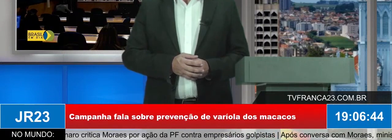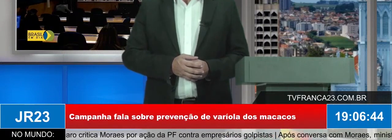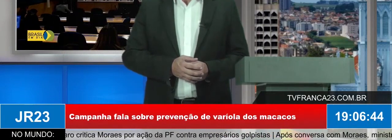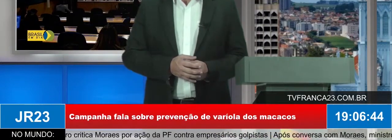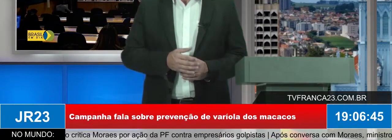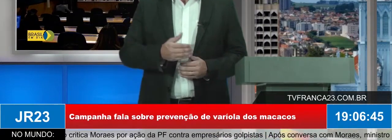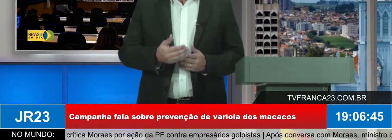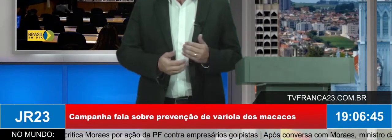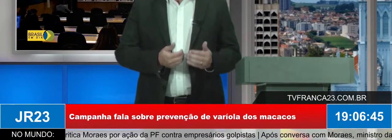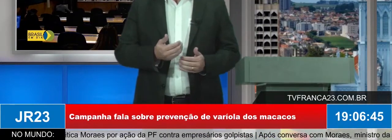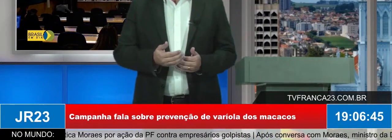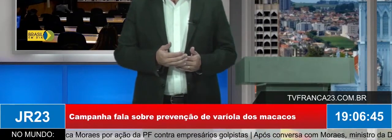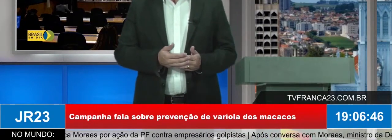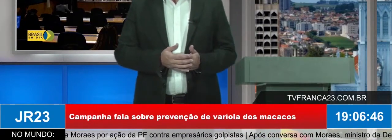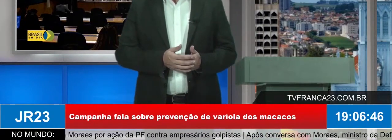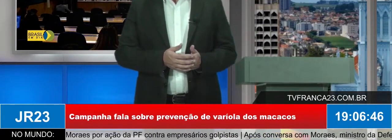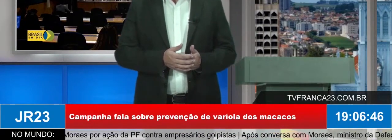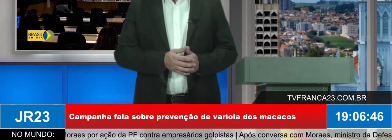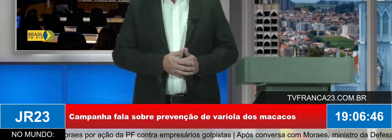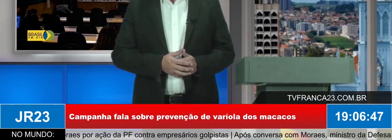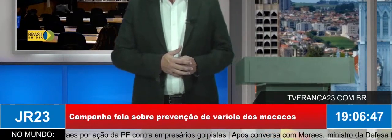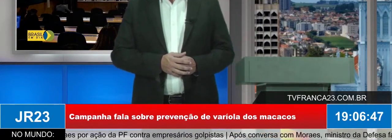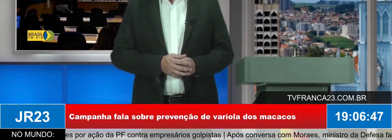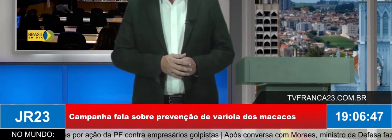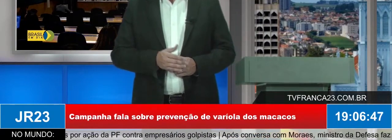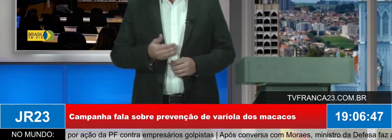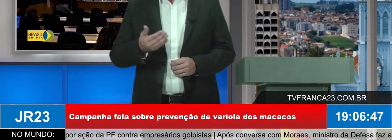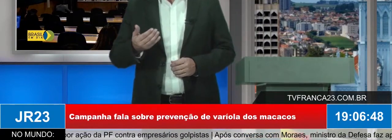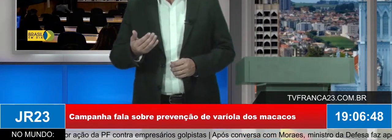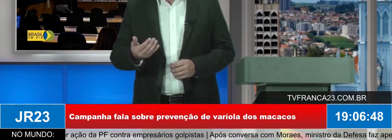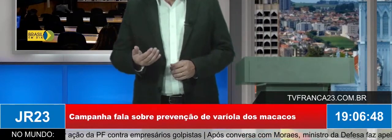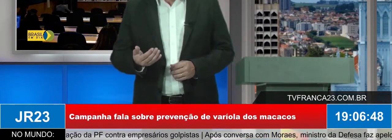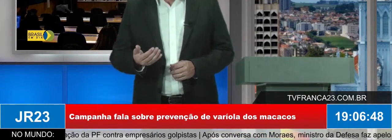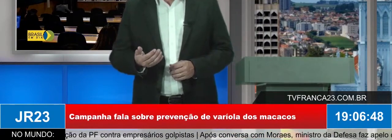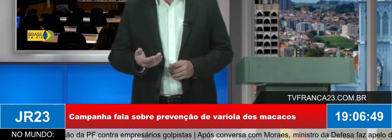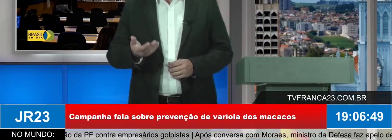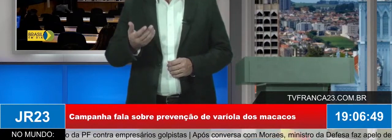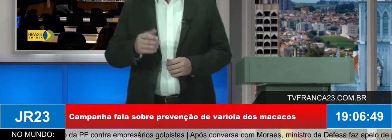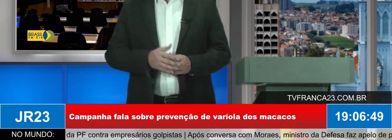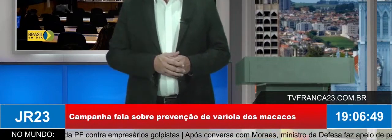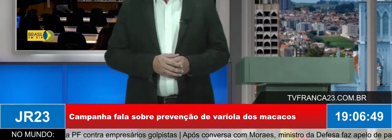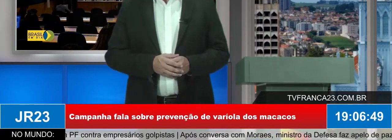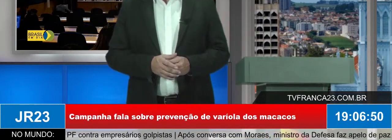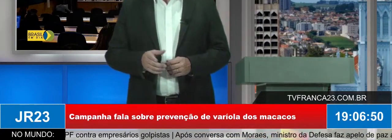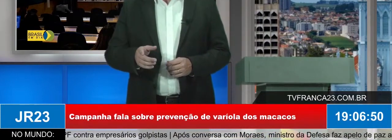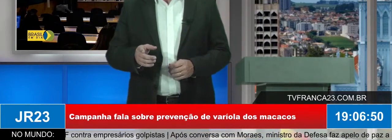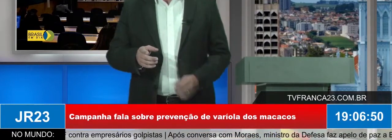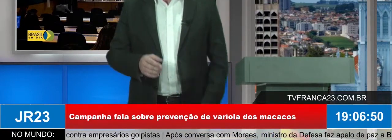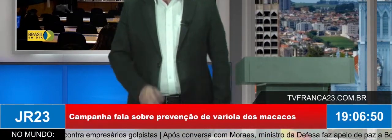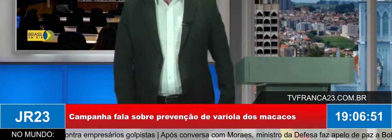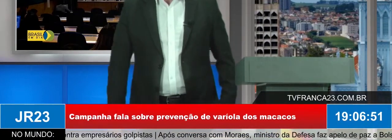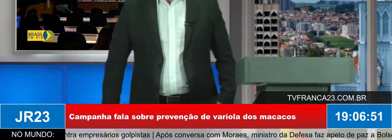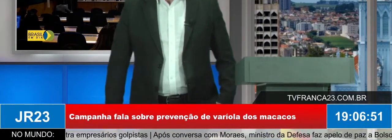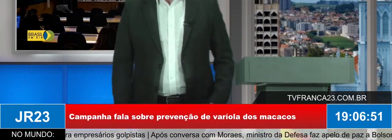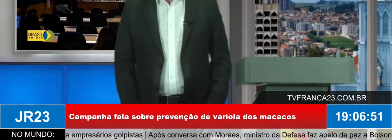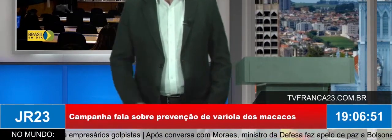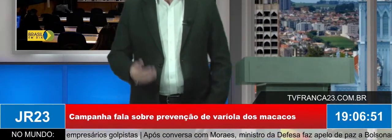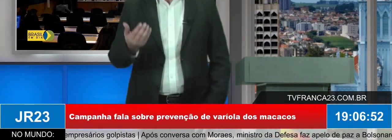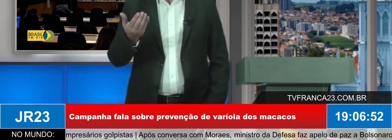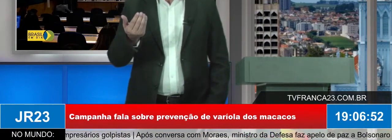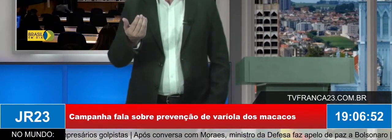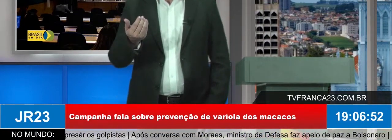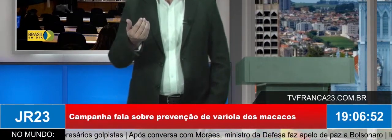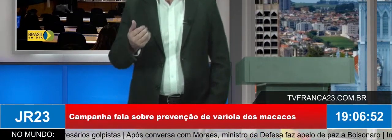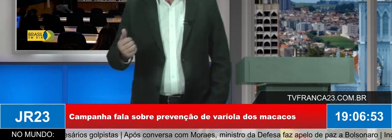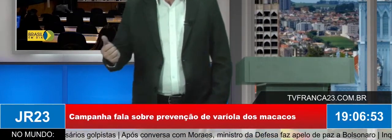O Ministério da Saúde tem feito várias ações, entre elas até uma campanha de orientação. São